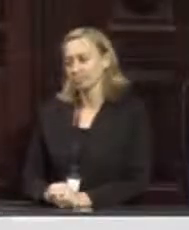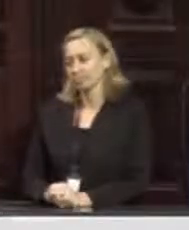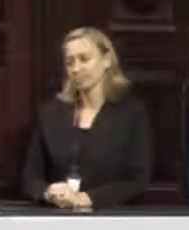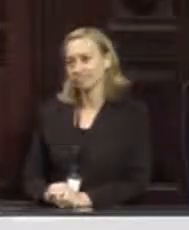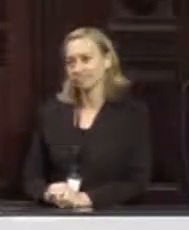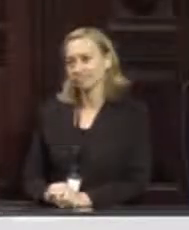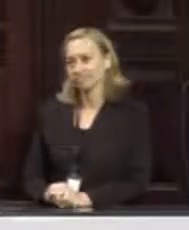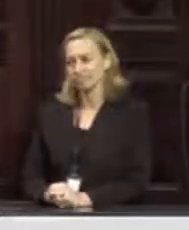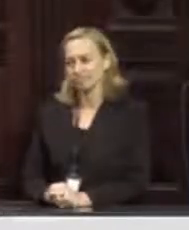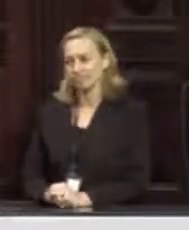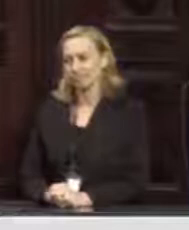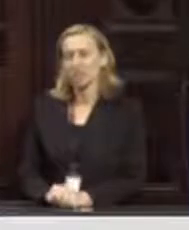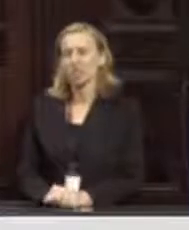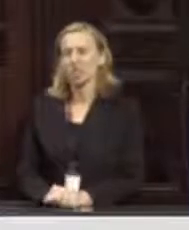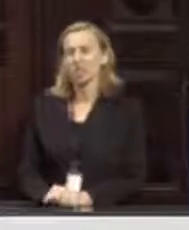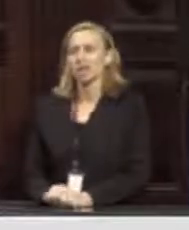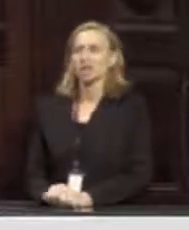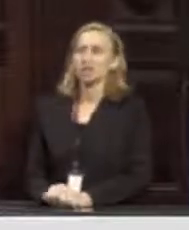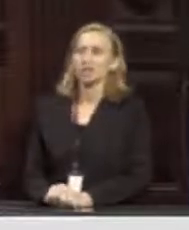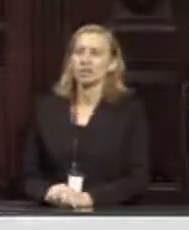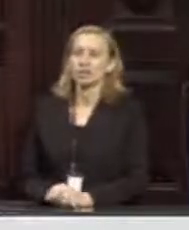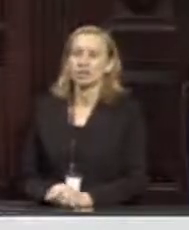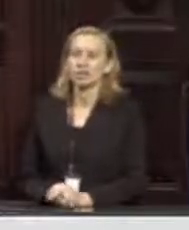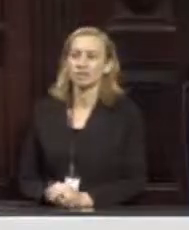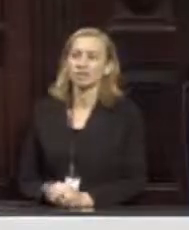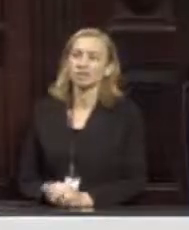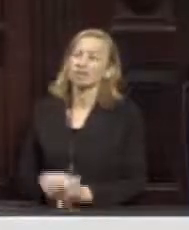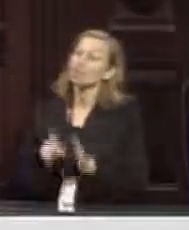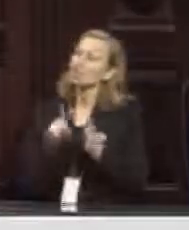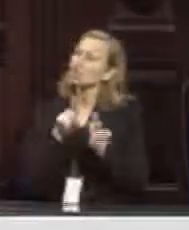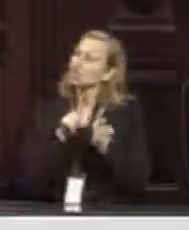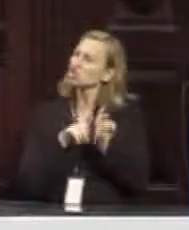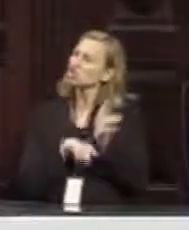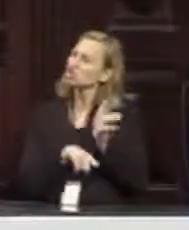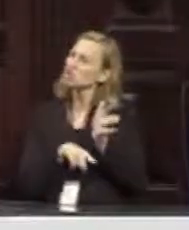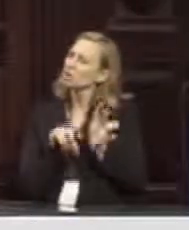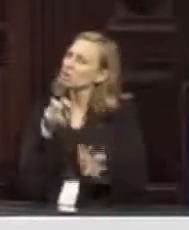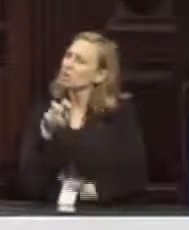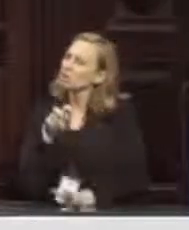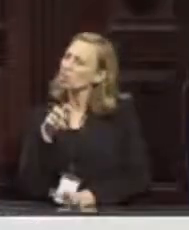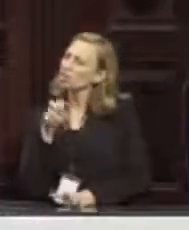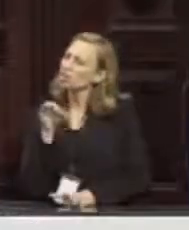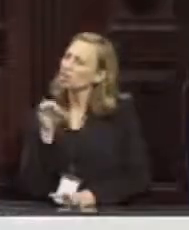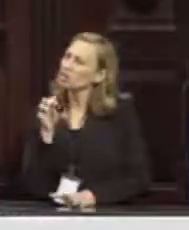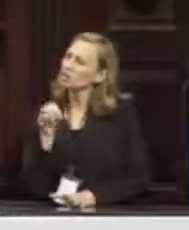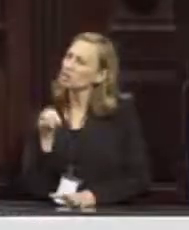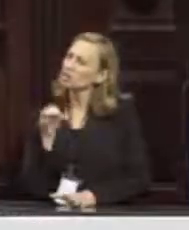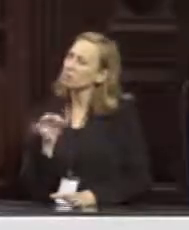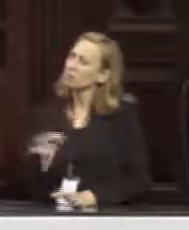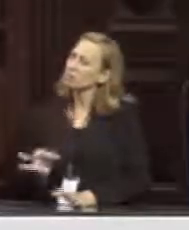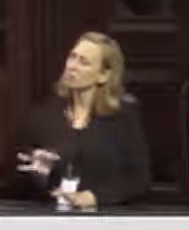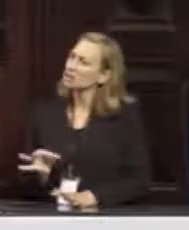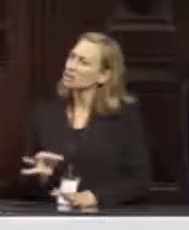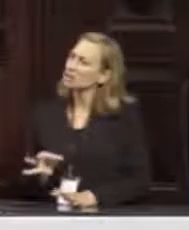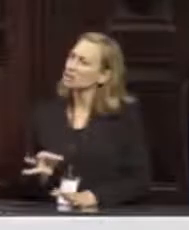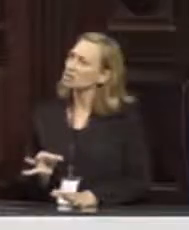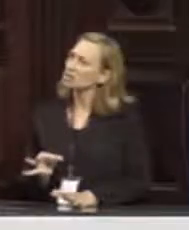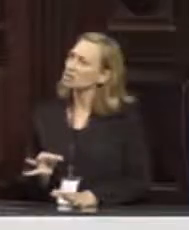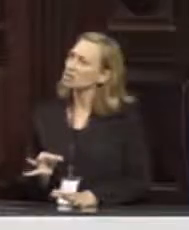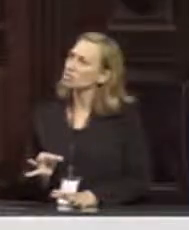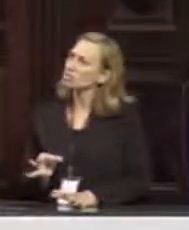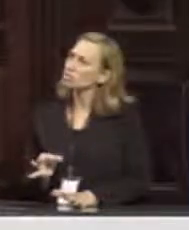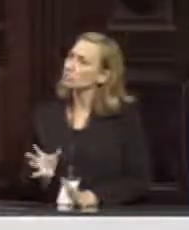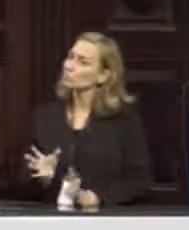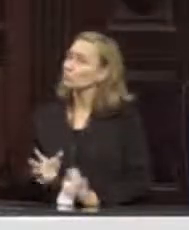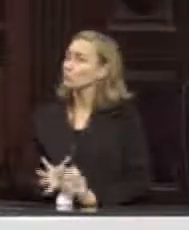Diz que vai reduzir em 50% o número de empresas